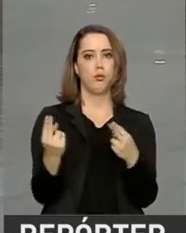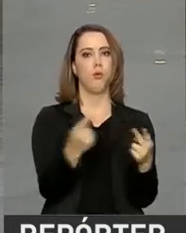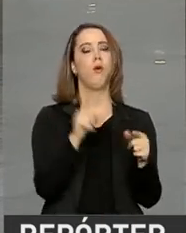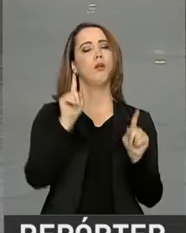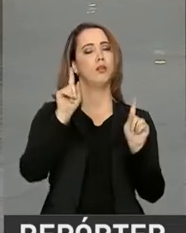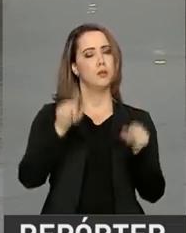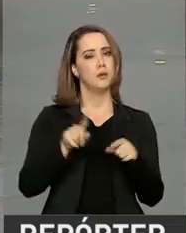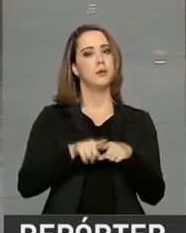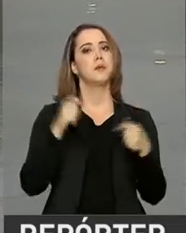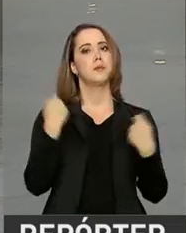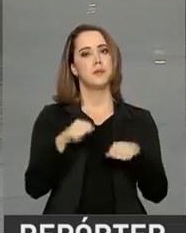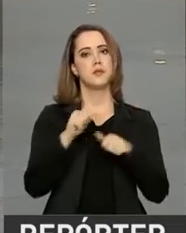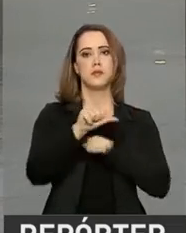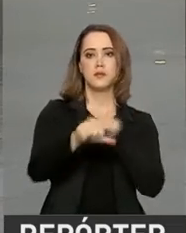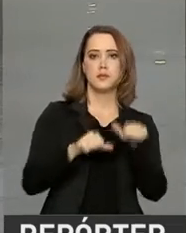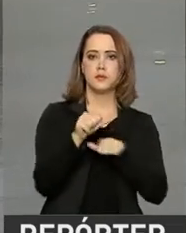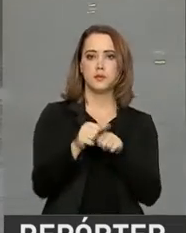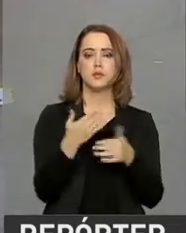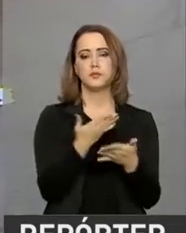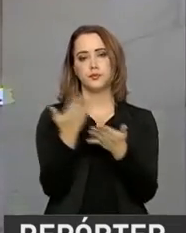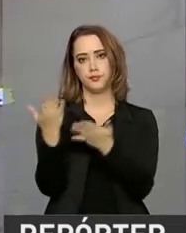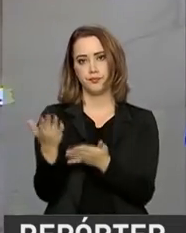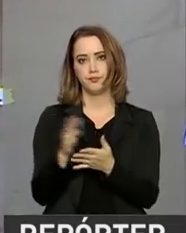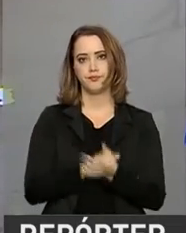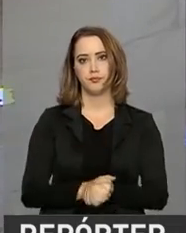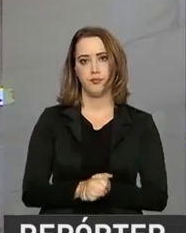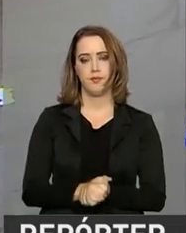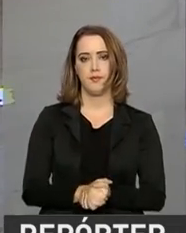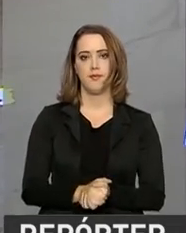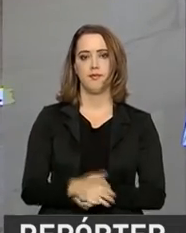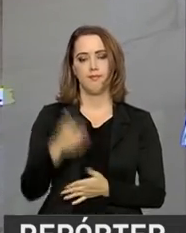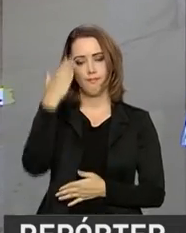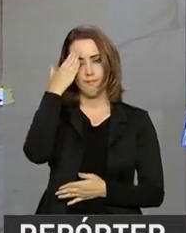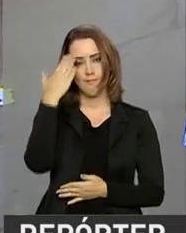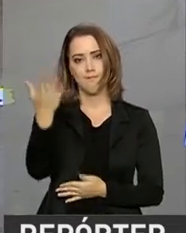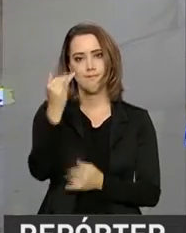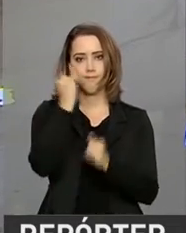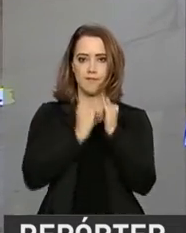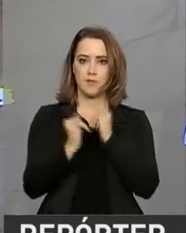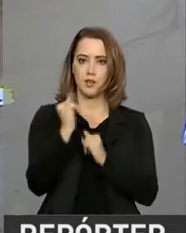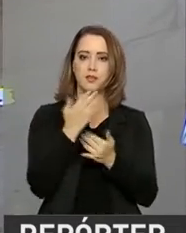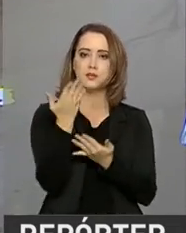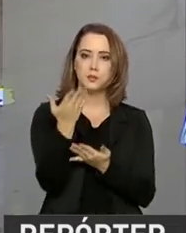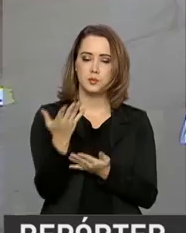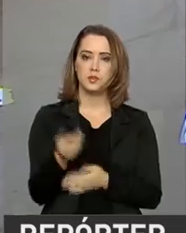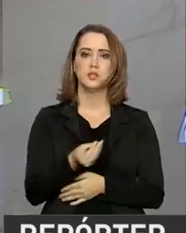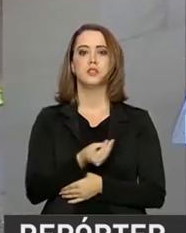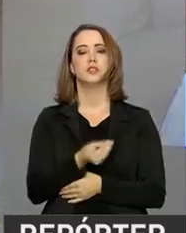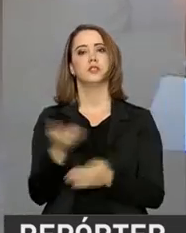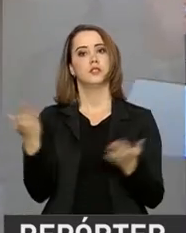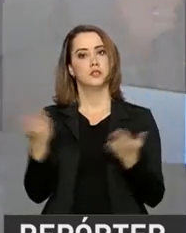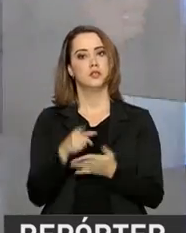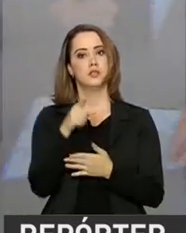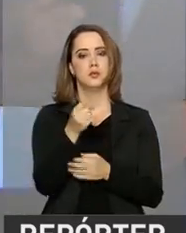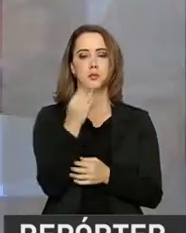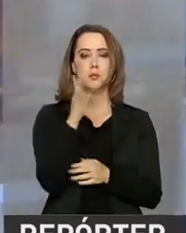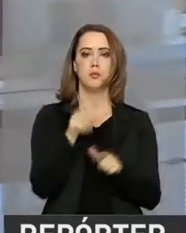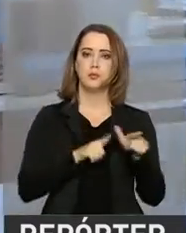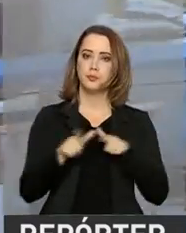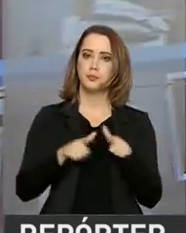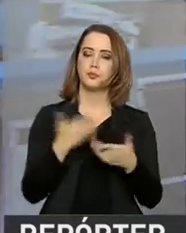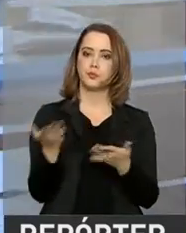projeto de lei eu volto com você no estúdio jaime paulo obrigado pelas informações ao vivo do palácio do planalto bom trabalho pra você